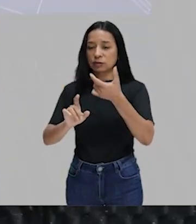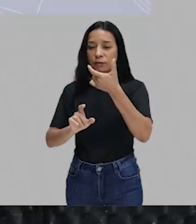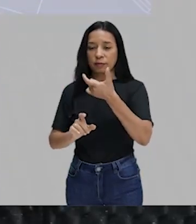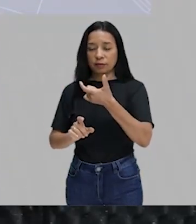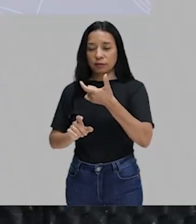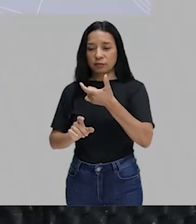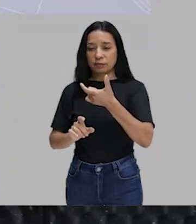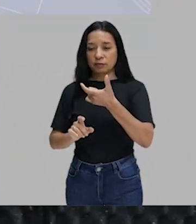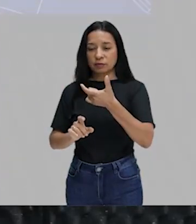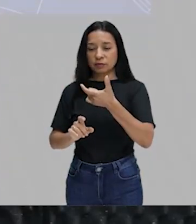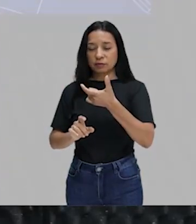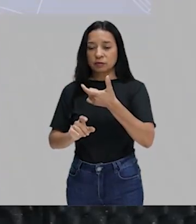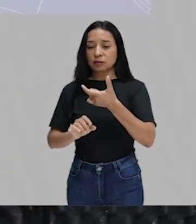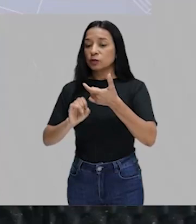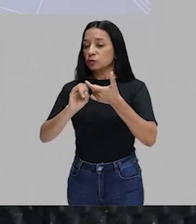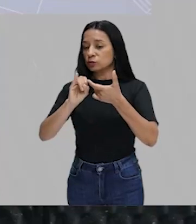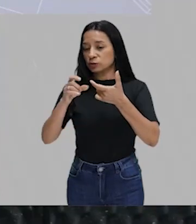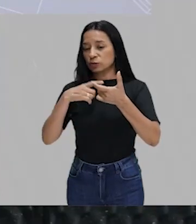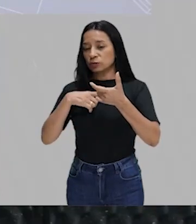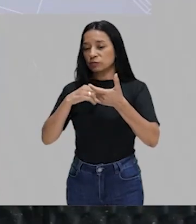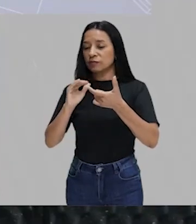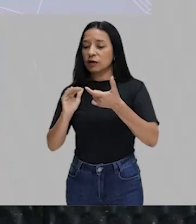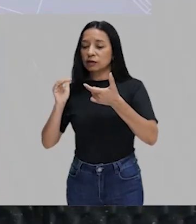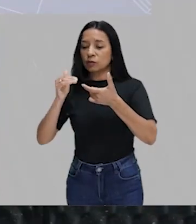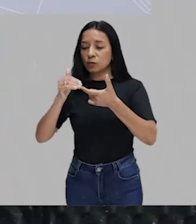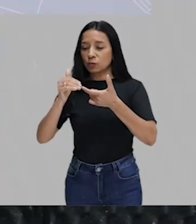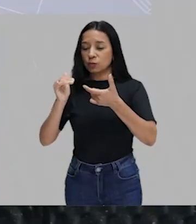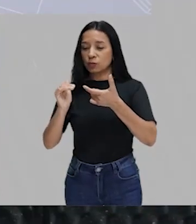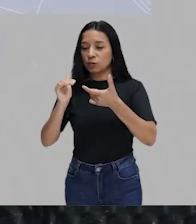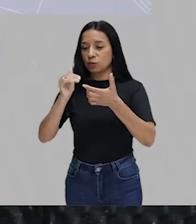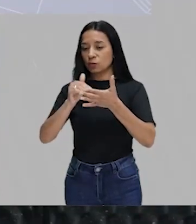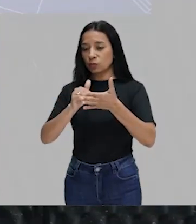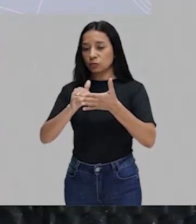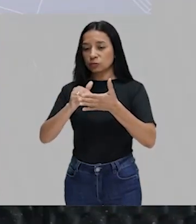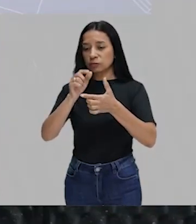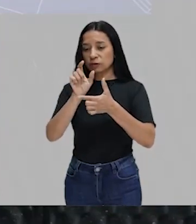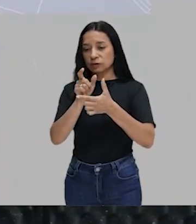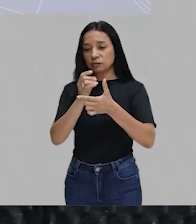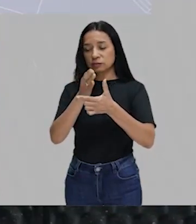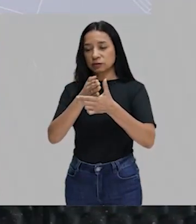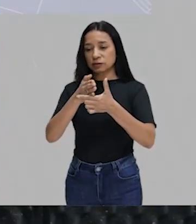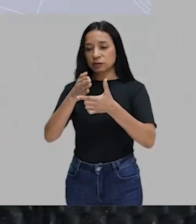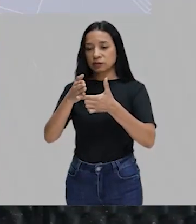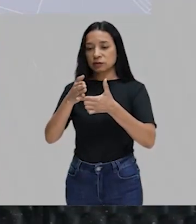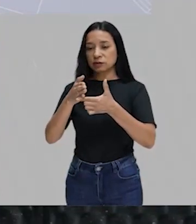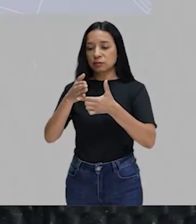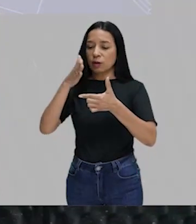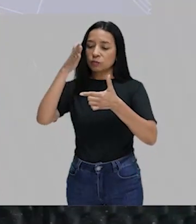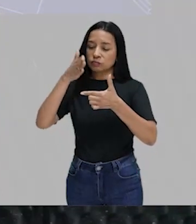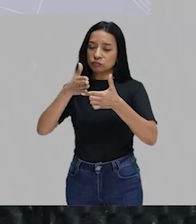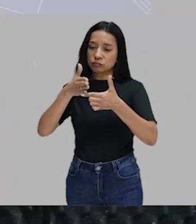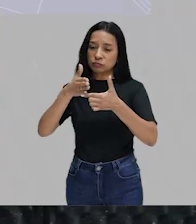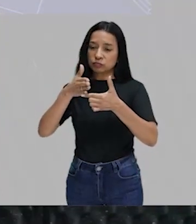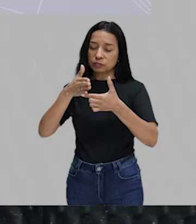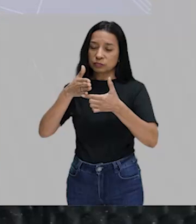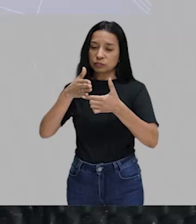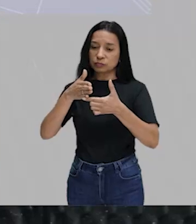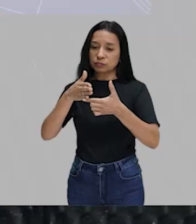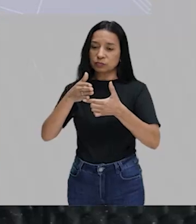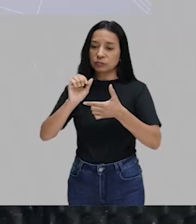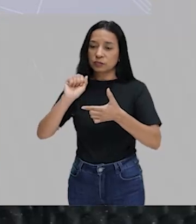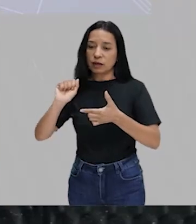última sílaba caso aquela palavra seja oxítona. Minha terra tem palmeiras, onde